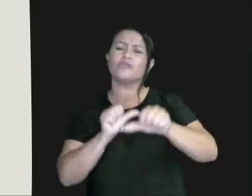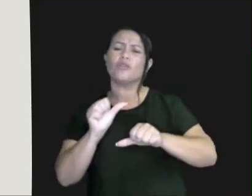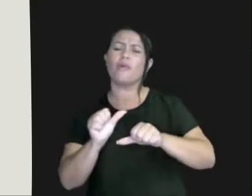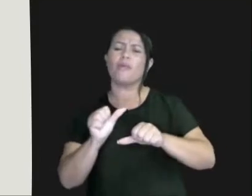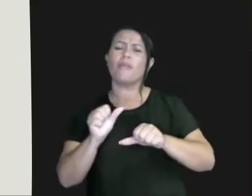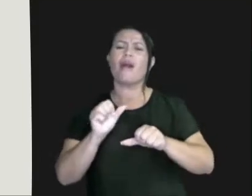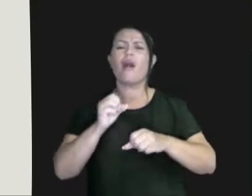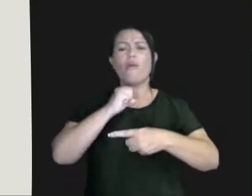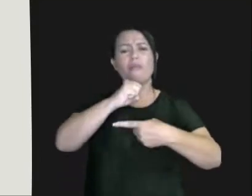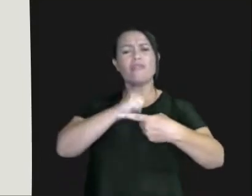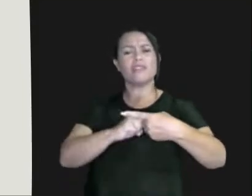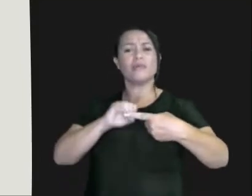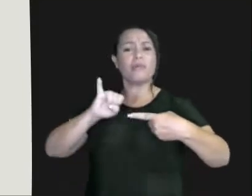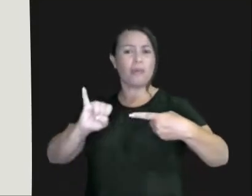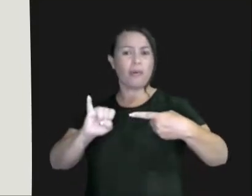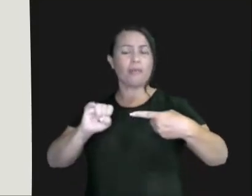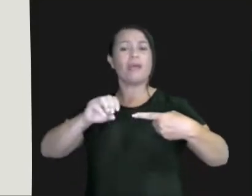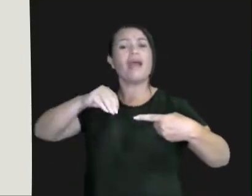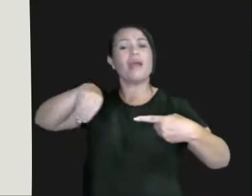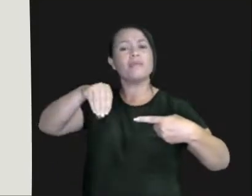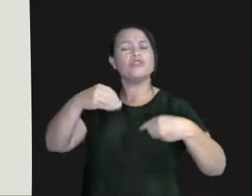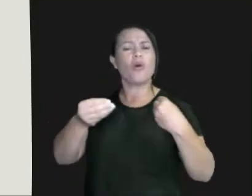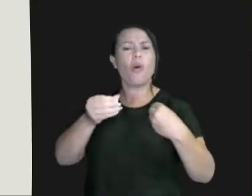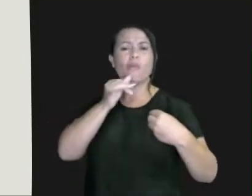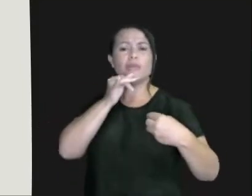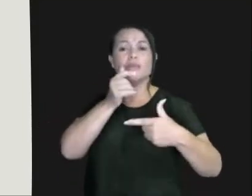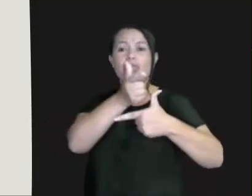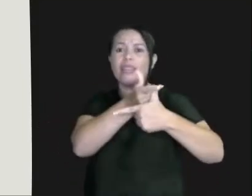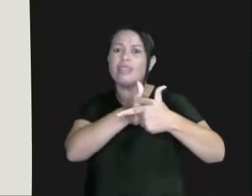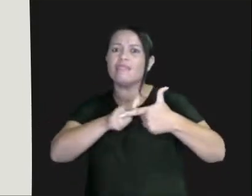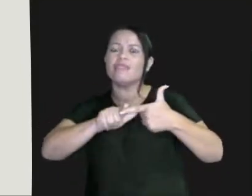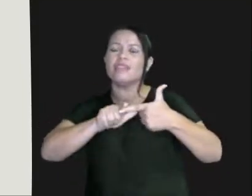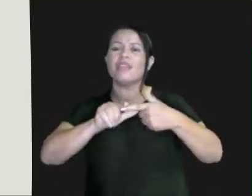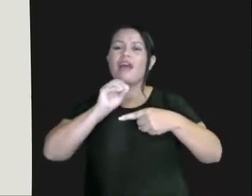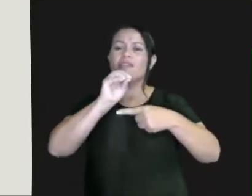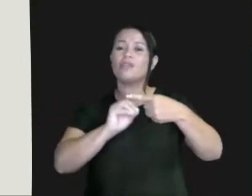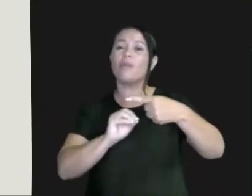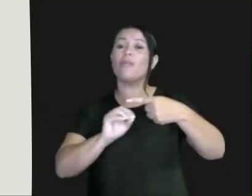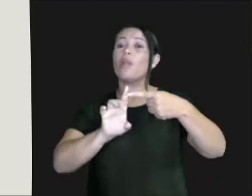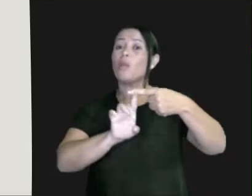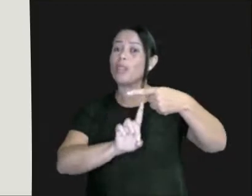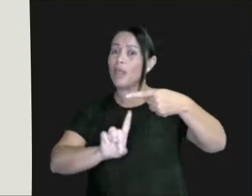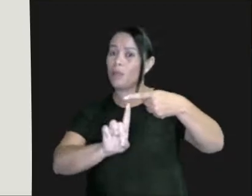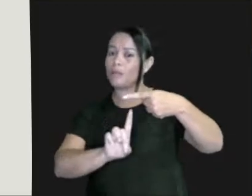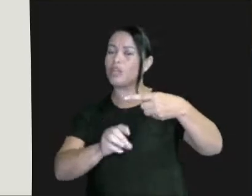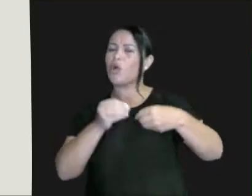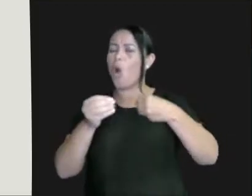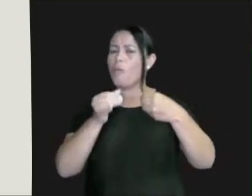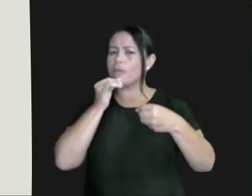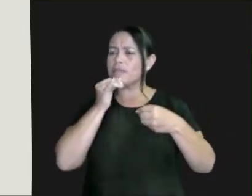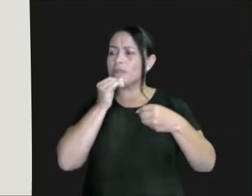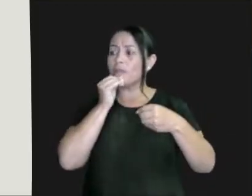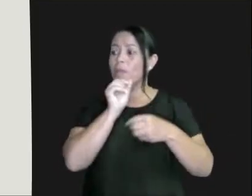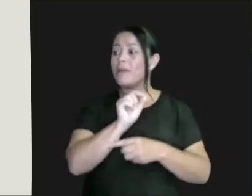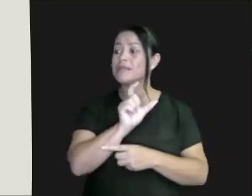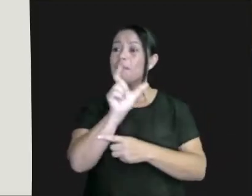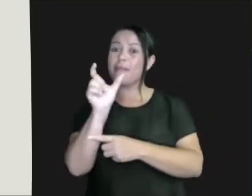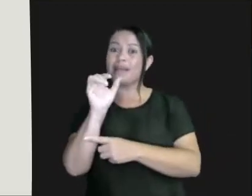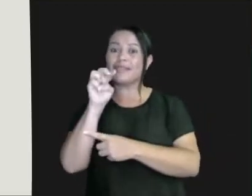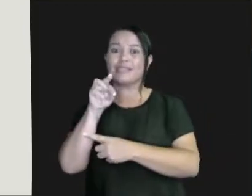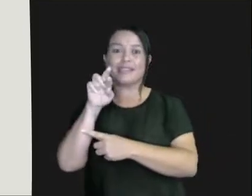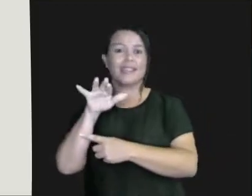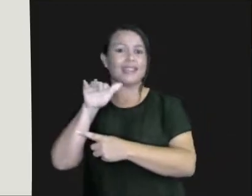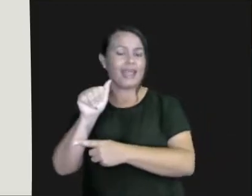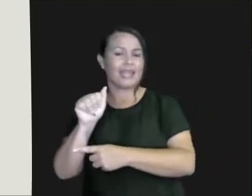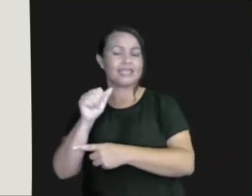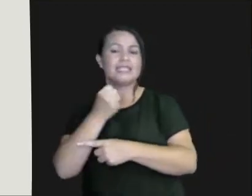uma mista, basta dividir a fração pelo denominador, sendo que a parte inteira será o quociente, o resto